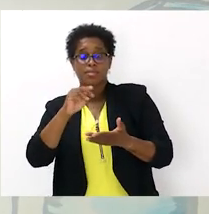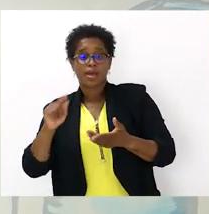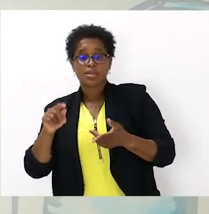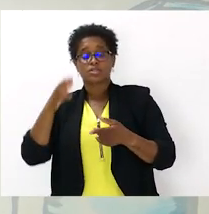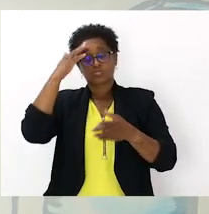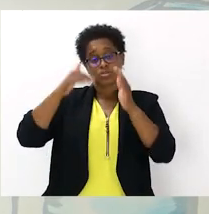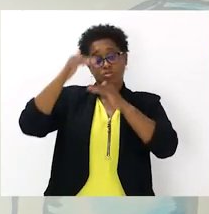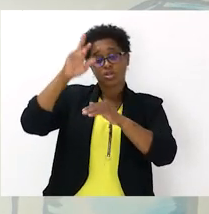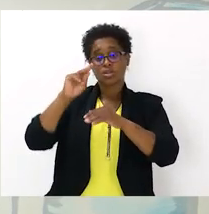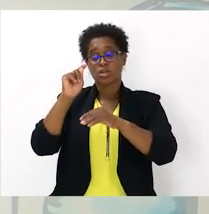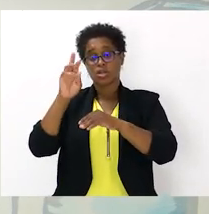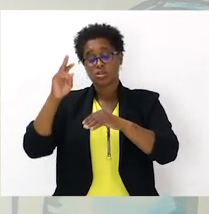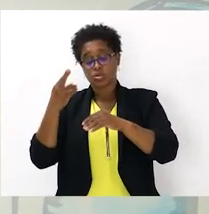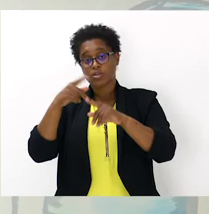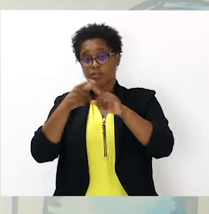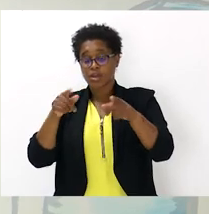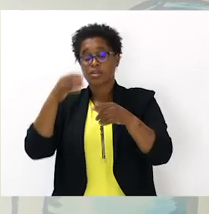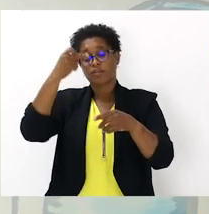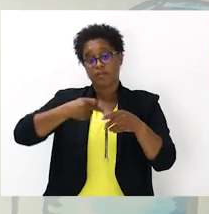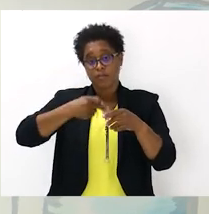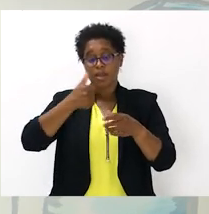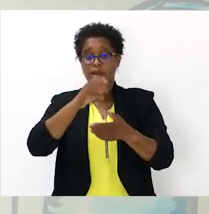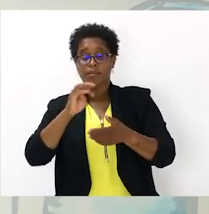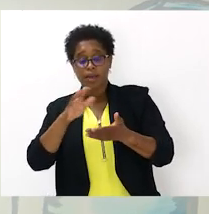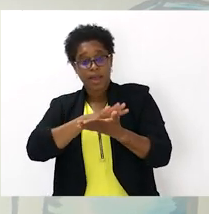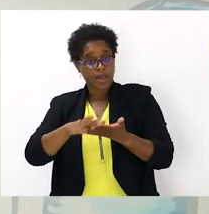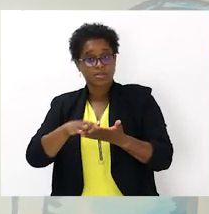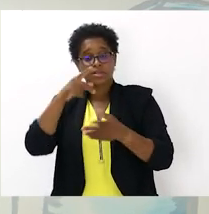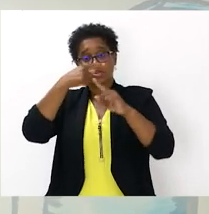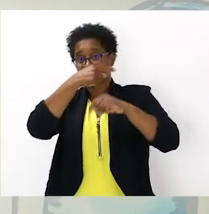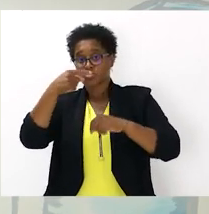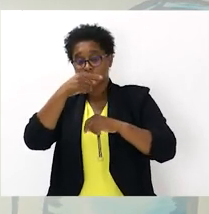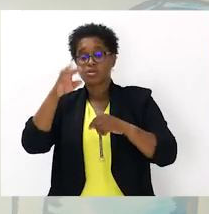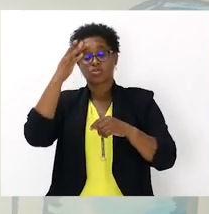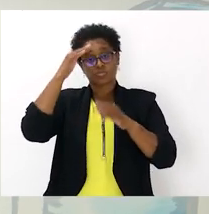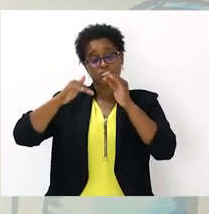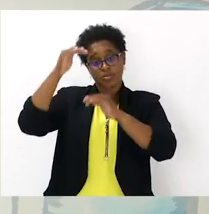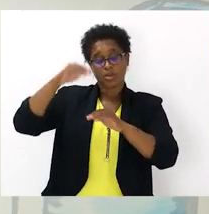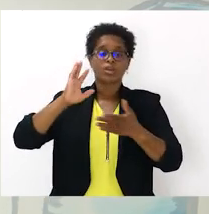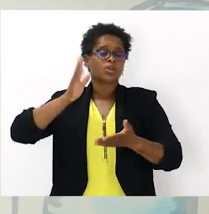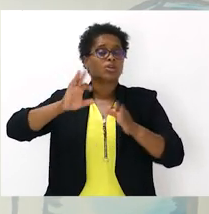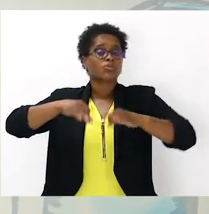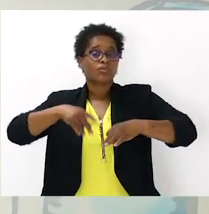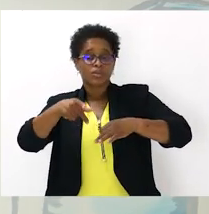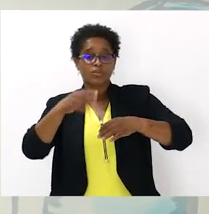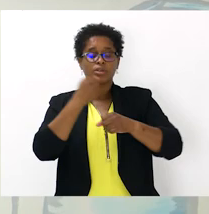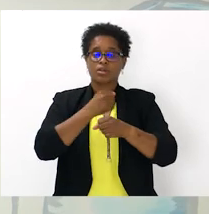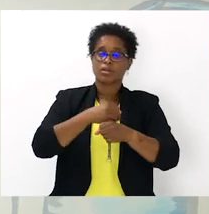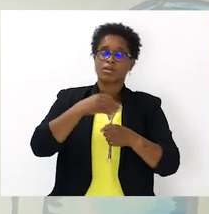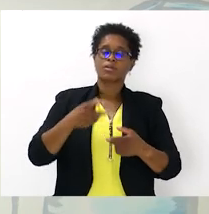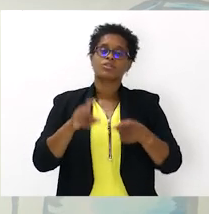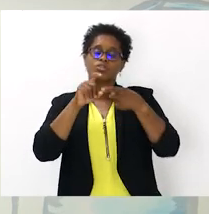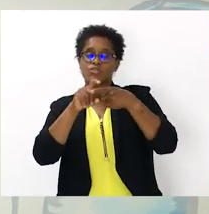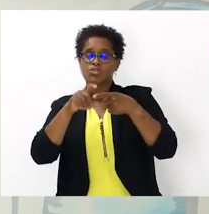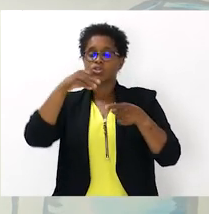Vamos manter a base e subtrair expoentes. Por último, vimos propriedade multiplicação,